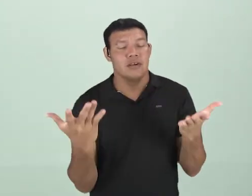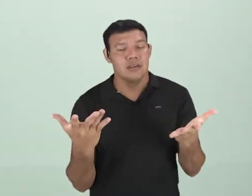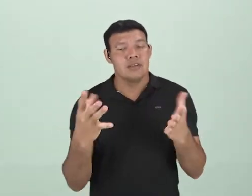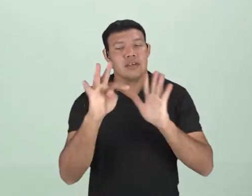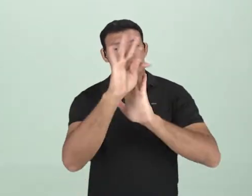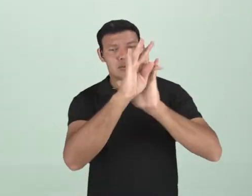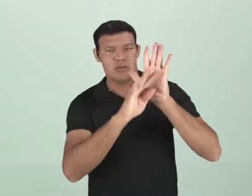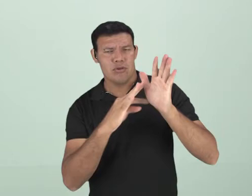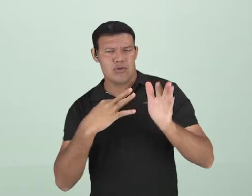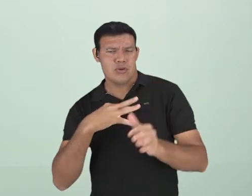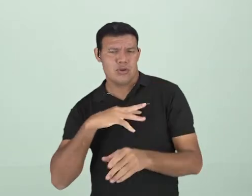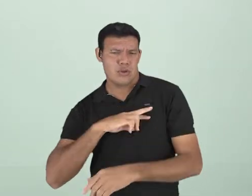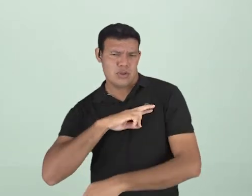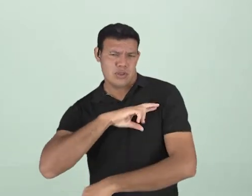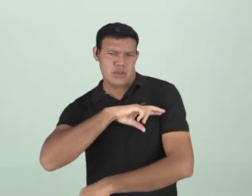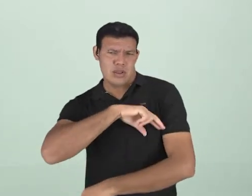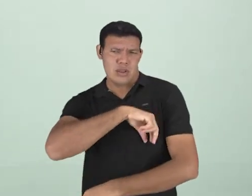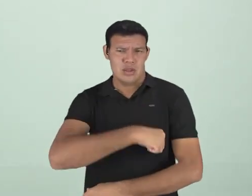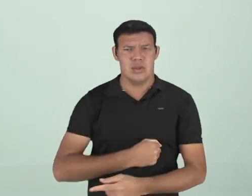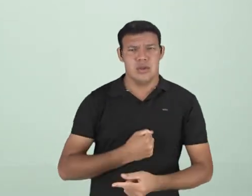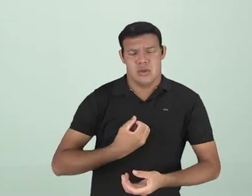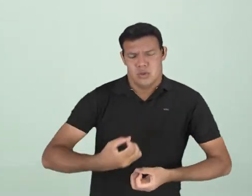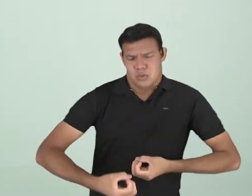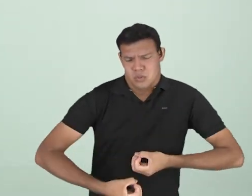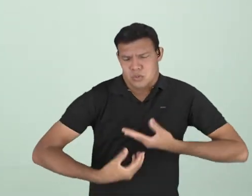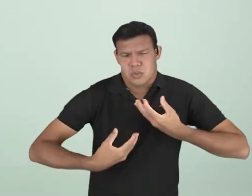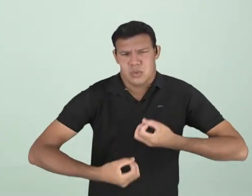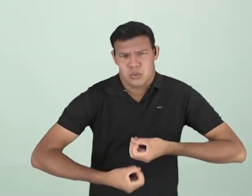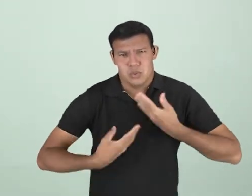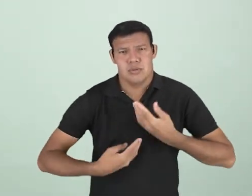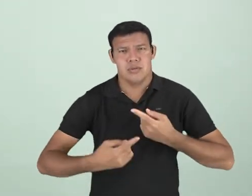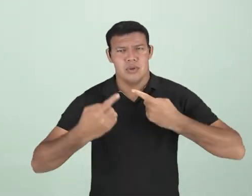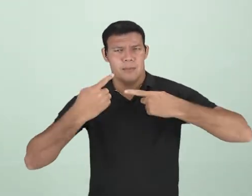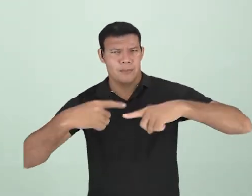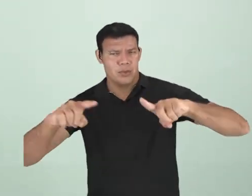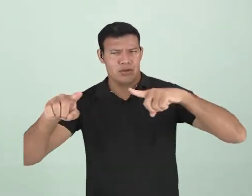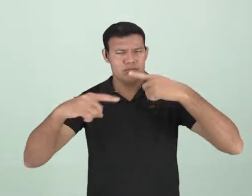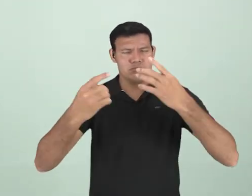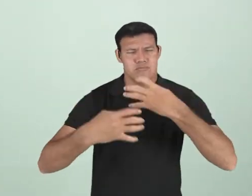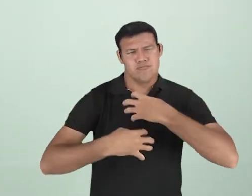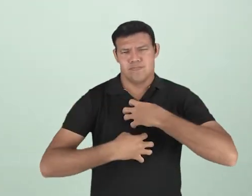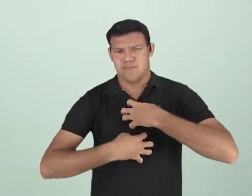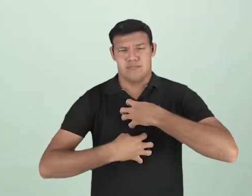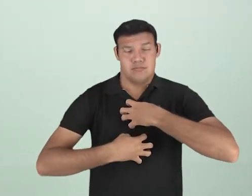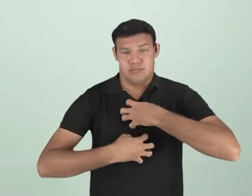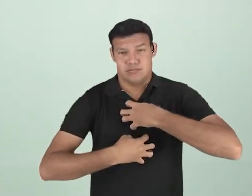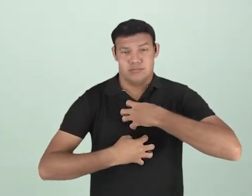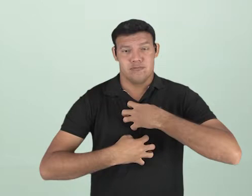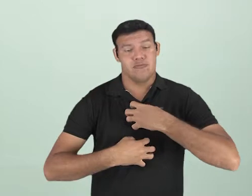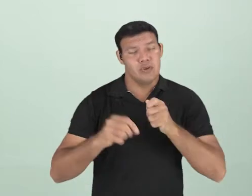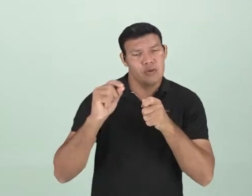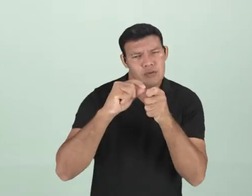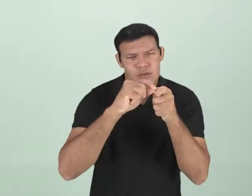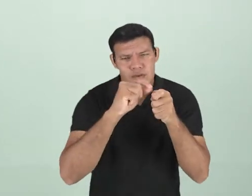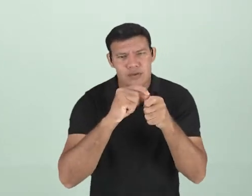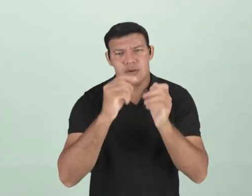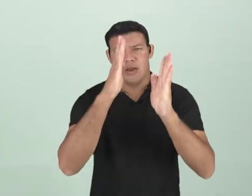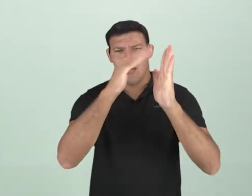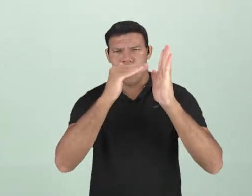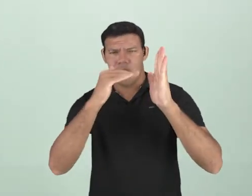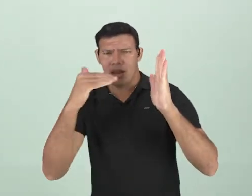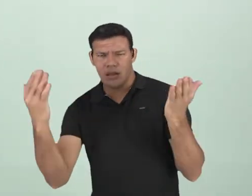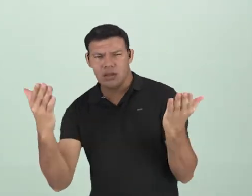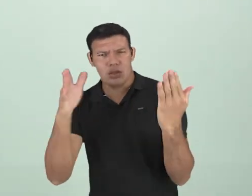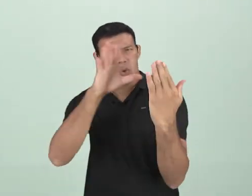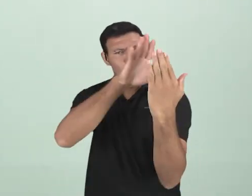nos poemas, nas músicas. Então, é o modo como você constrói a estética daquilo.